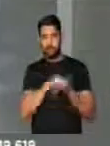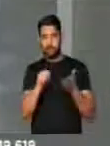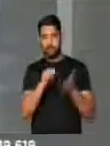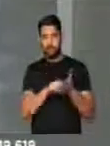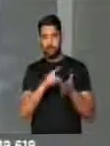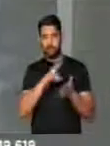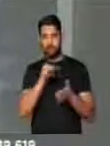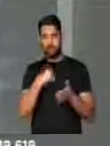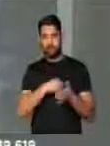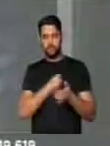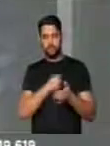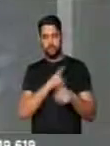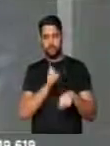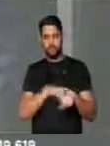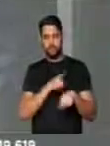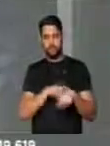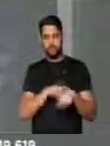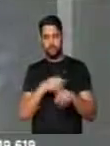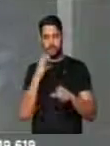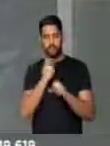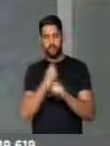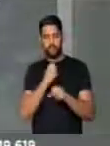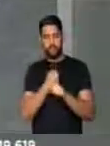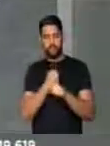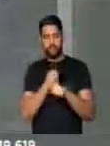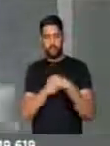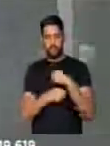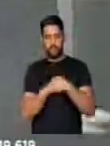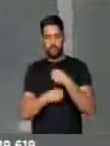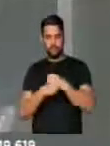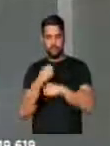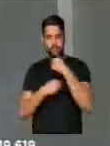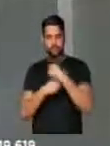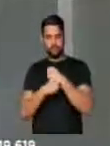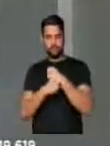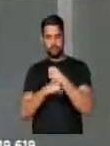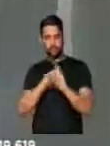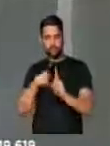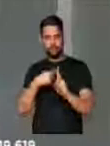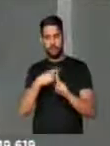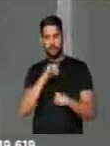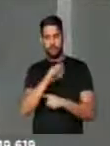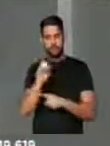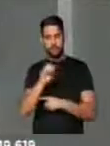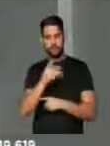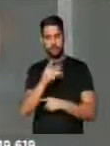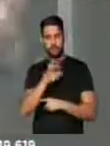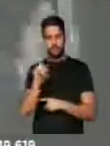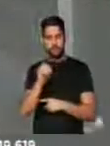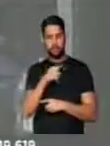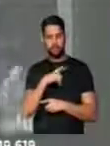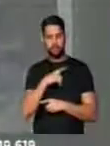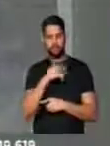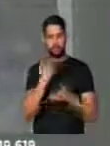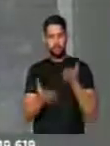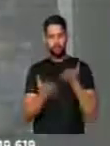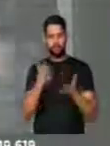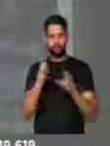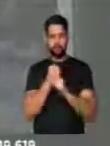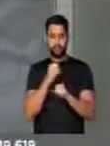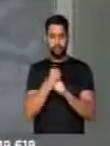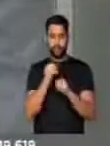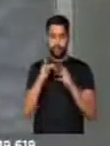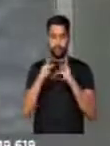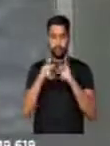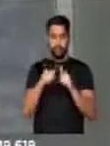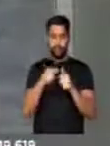lá é que nós vamos ter o orçamento do ano anterior corrigido pelo IPCA, pela inflação, que é um parâmetro que